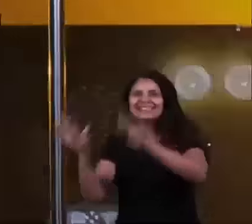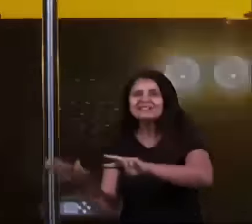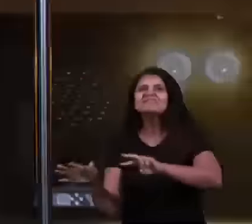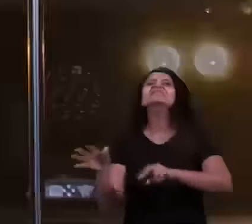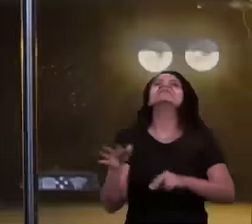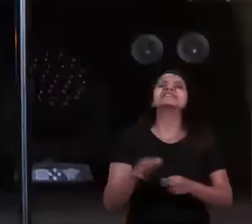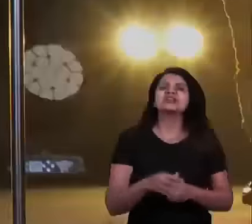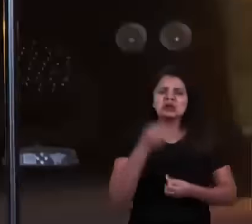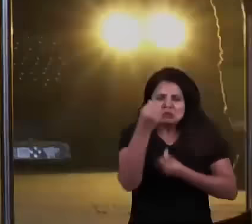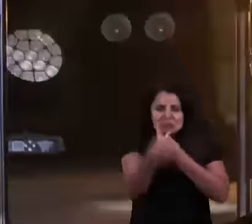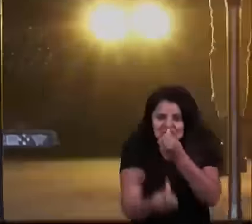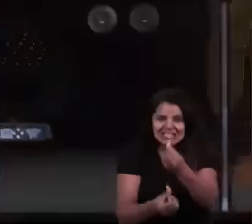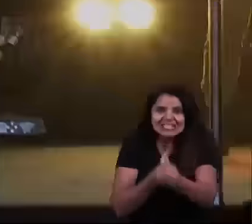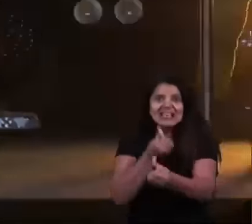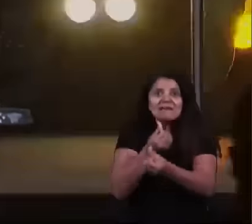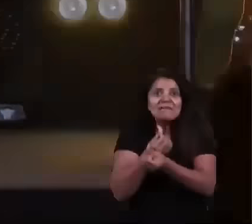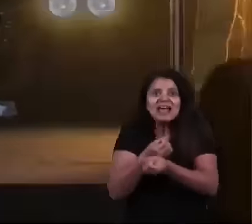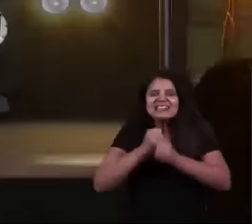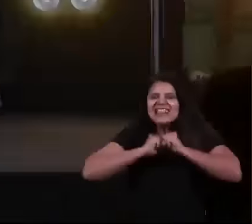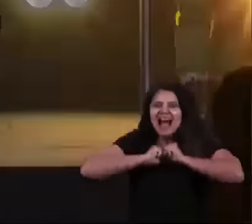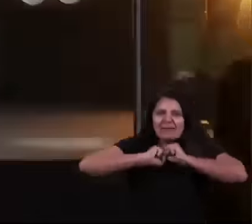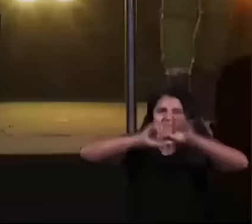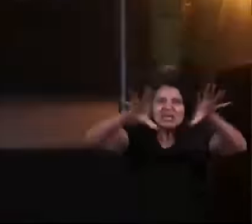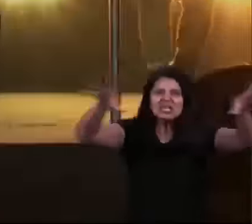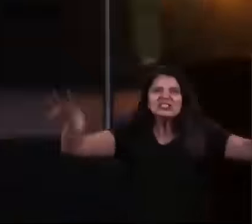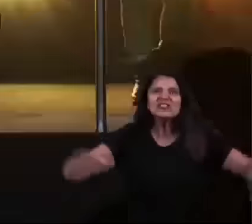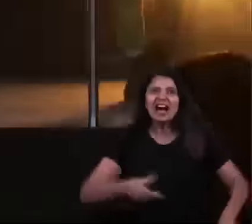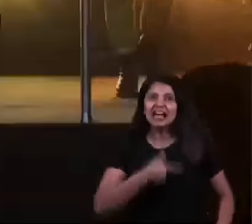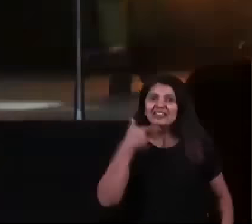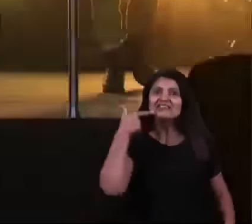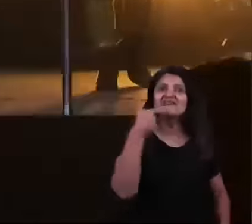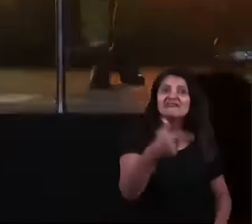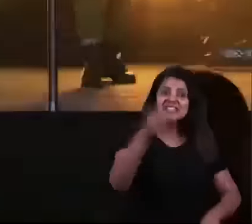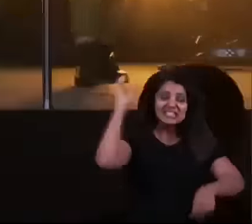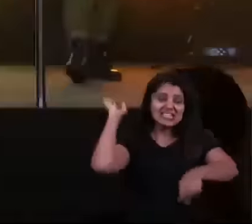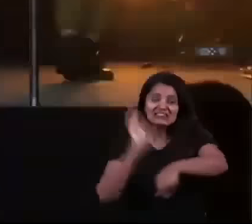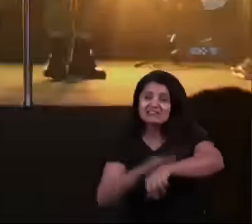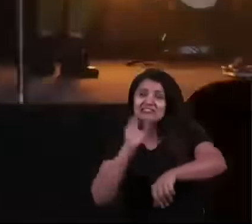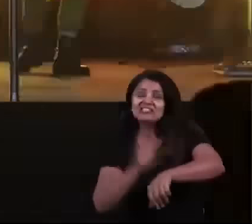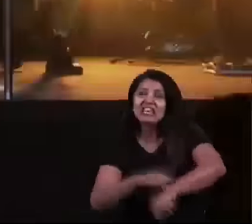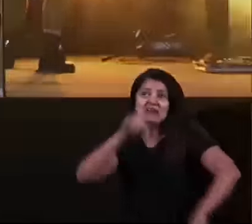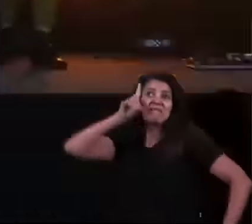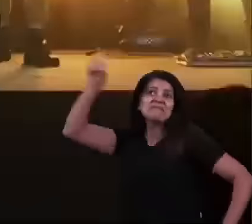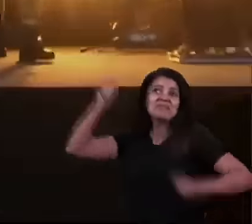semestre, um segundo turno, um segundo tempo. Deus convosco.